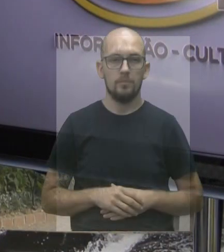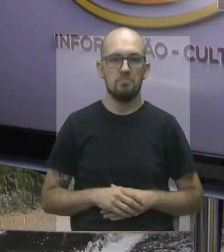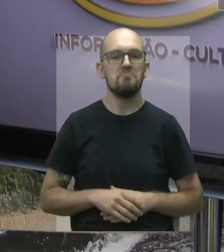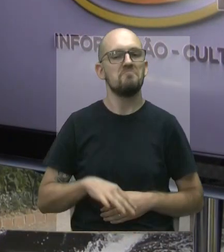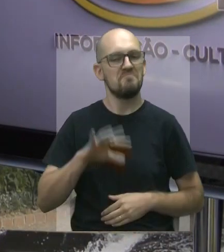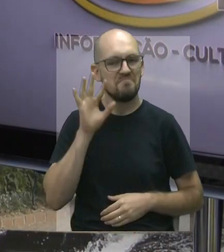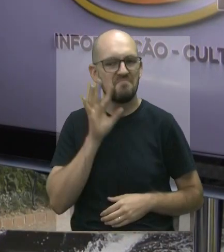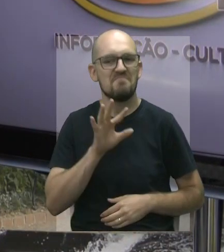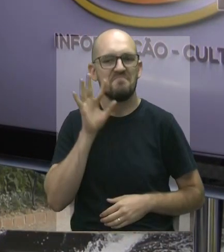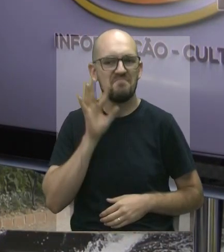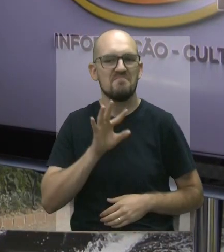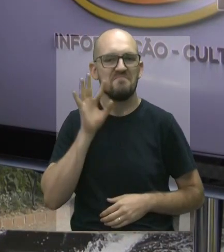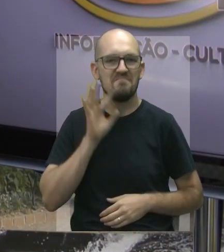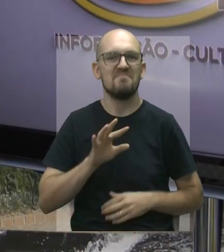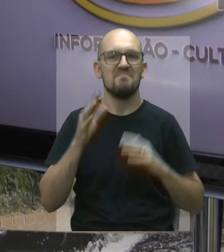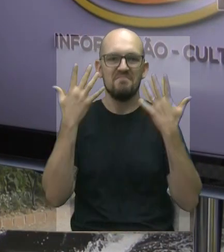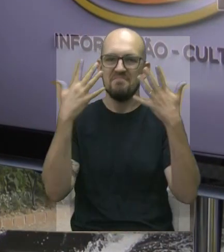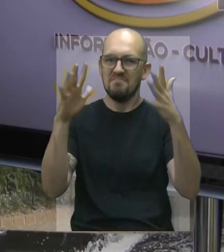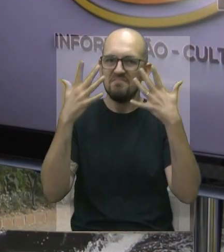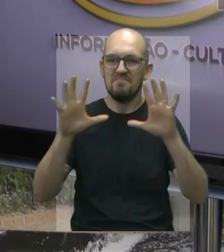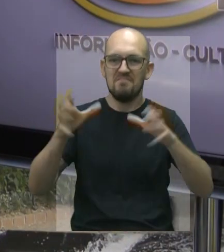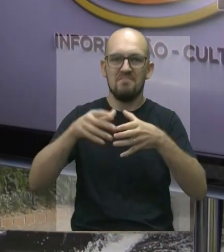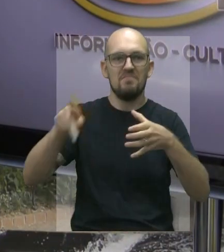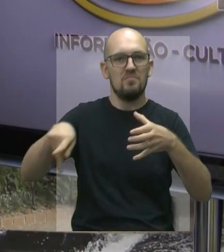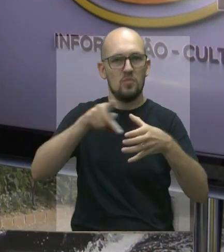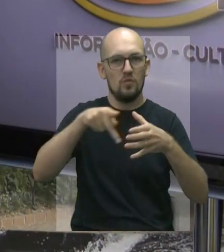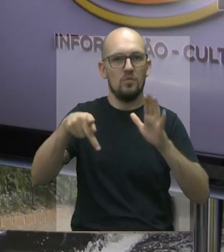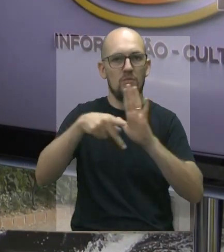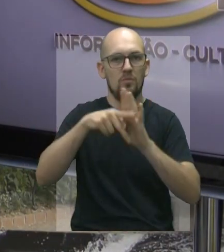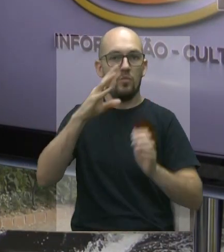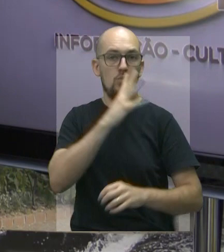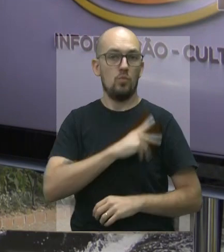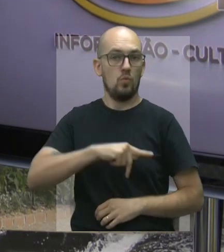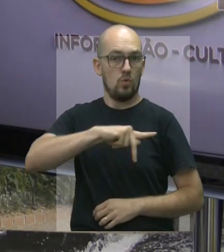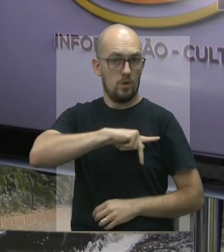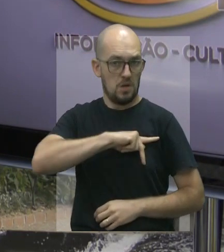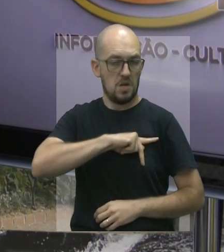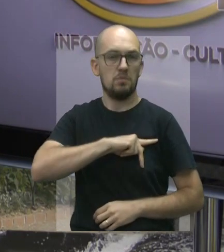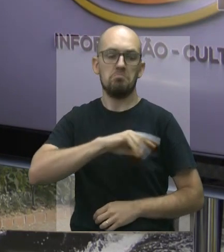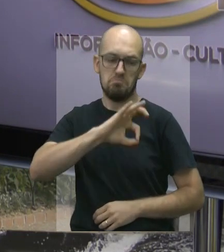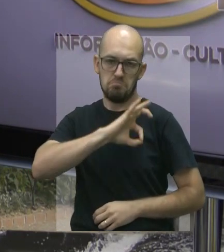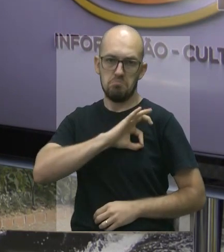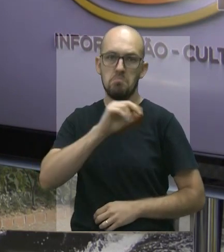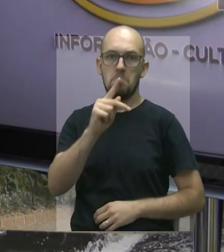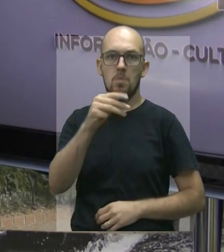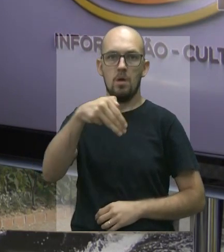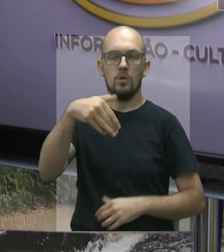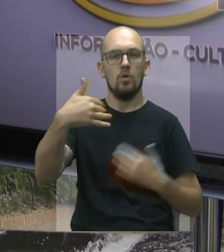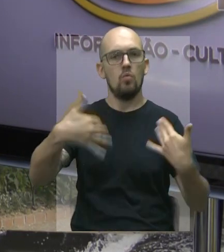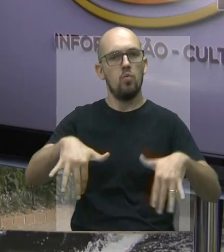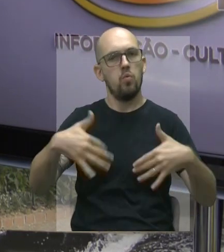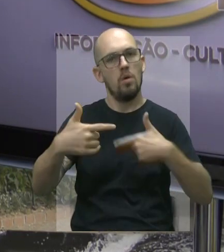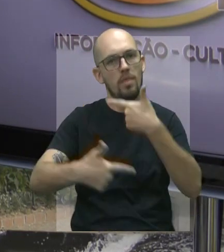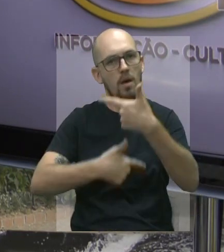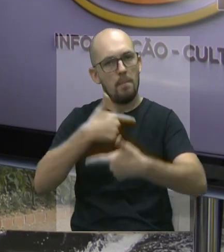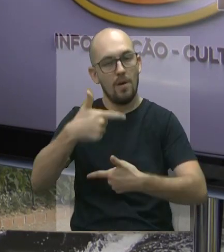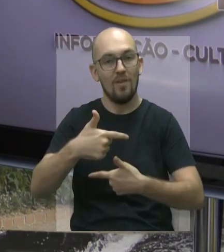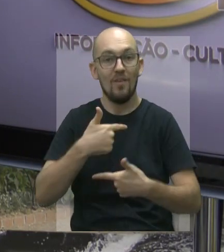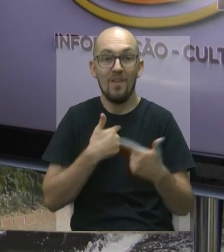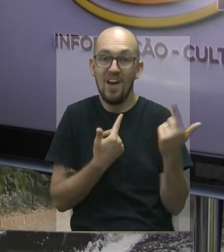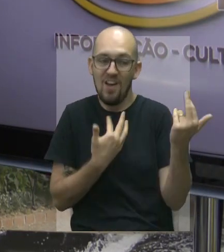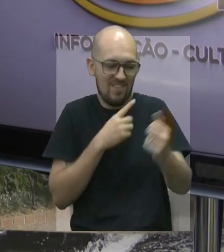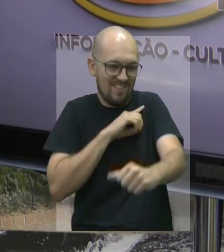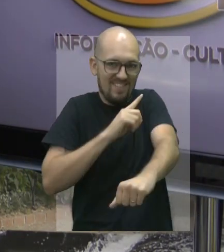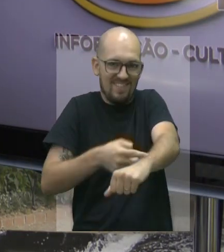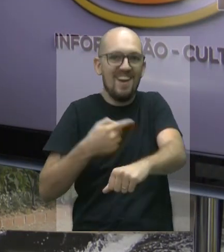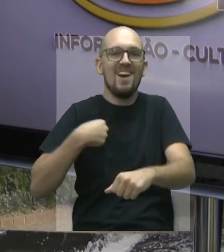Legal, parabéns aos instrutores do PROERJ, à instituição Polícia Militar, pelo trabalho desenvolvido. Eu, assim como o Danilo,